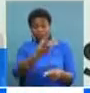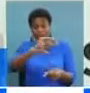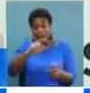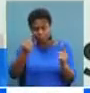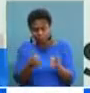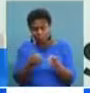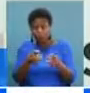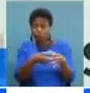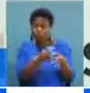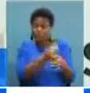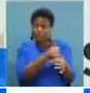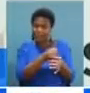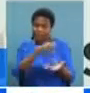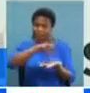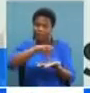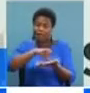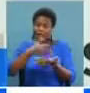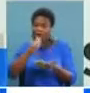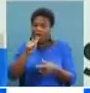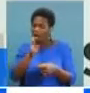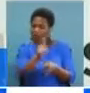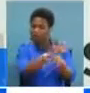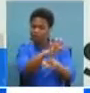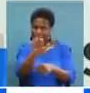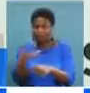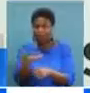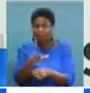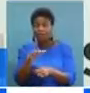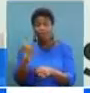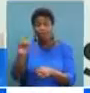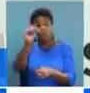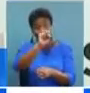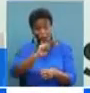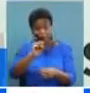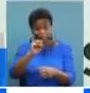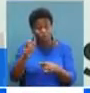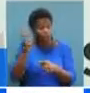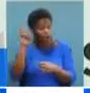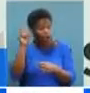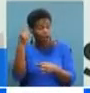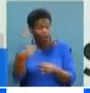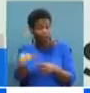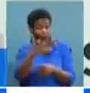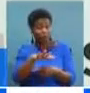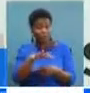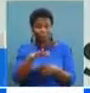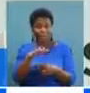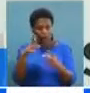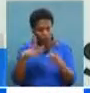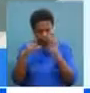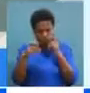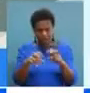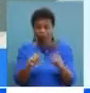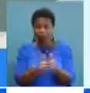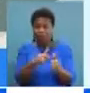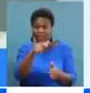de ser um país insular, está no meio do Atlântico, tem uma posição geoestratégica muito importante, e é isso que nós queremos explorar com este